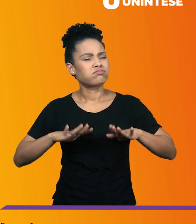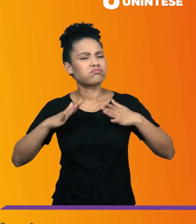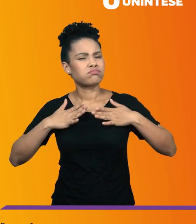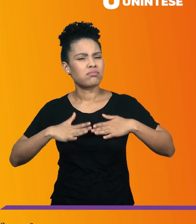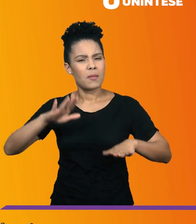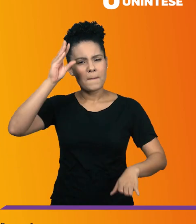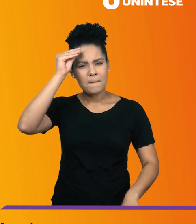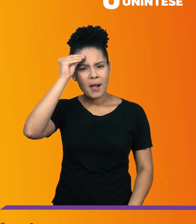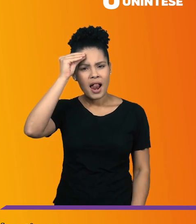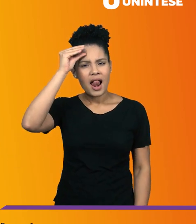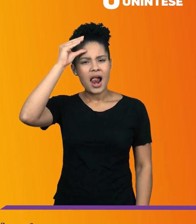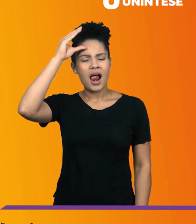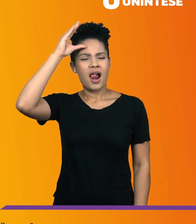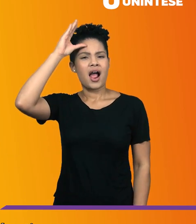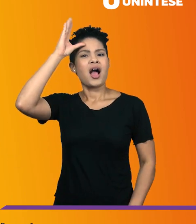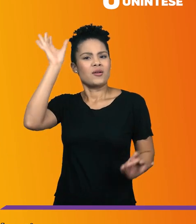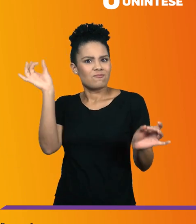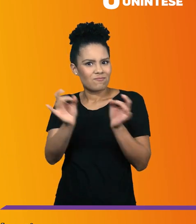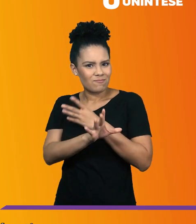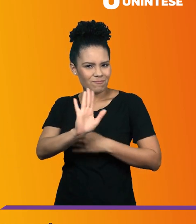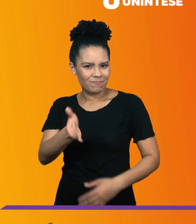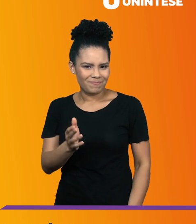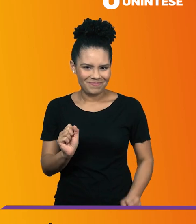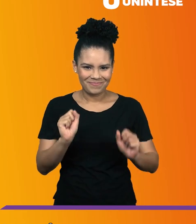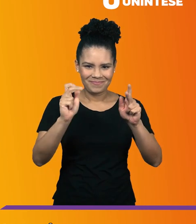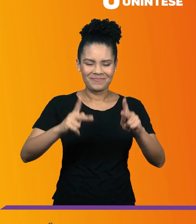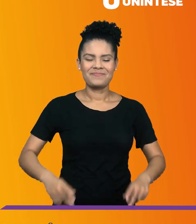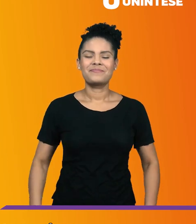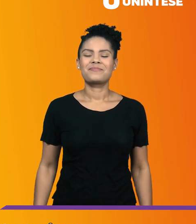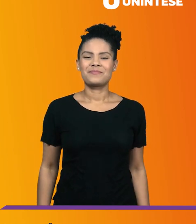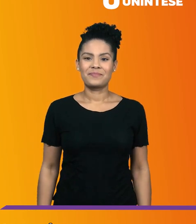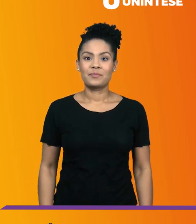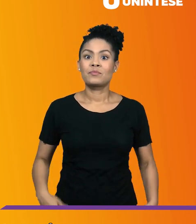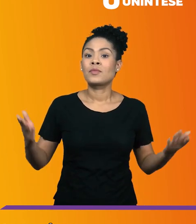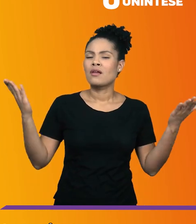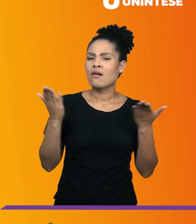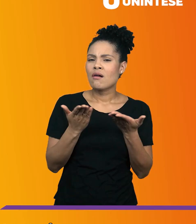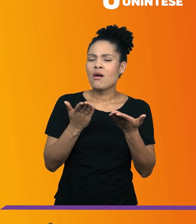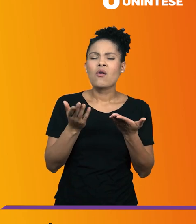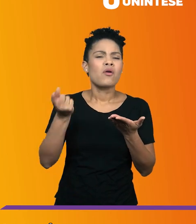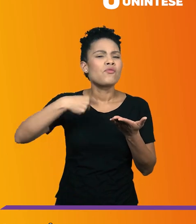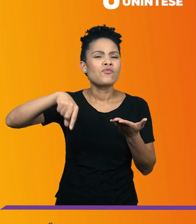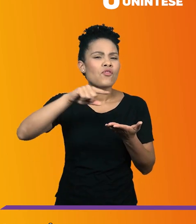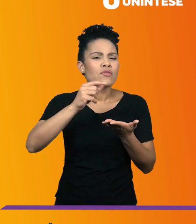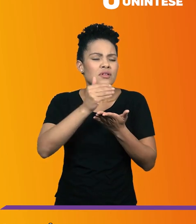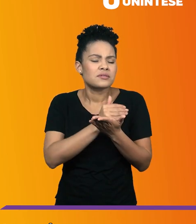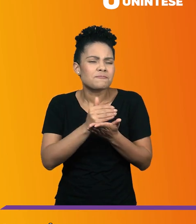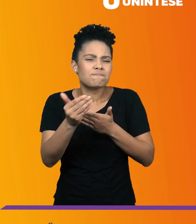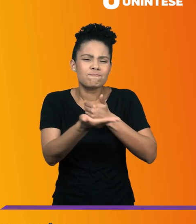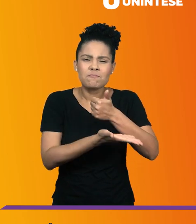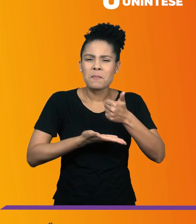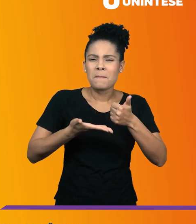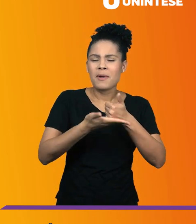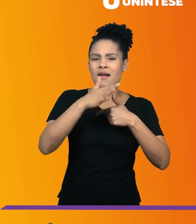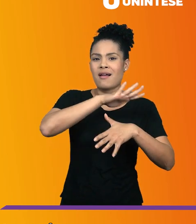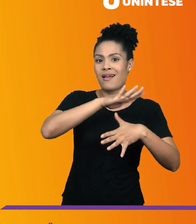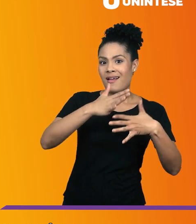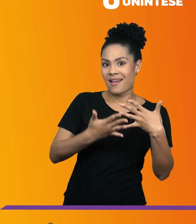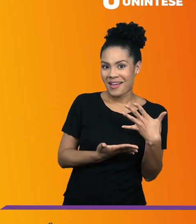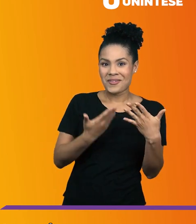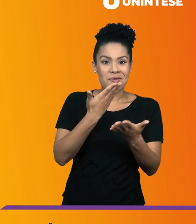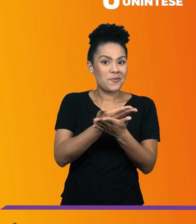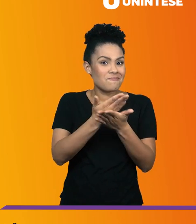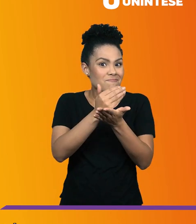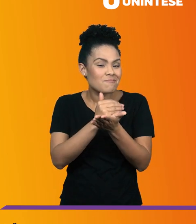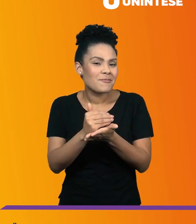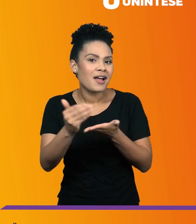quando os seus conhecimentos já estiverem mais alicerçados. Então, agora você que é iniciante, você que está começando seus estudos na